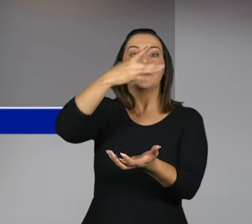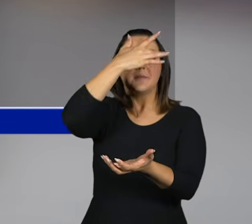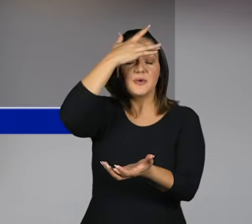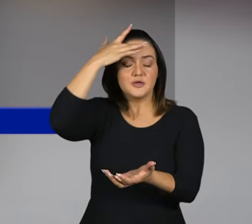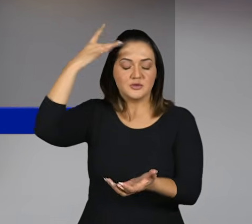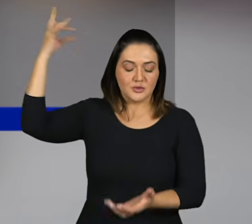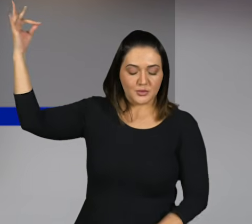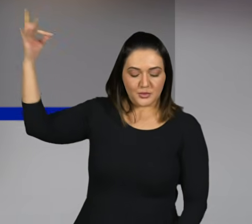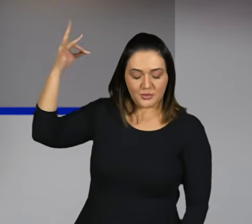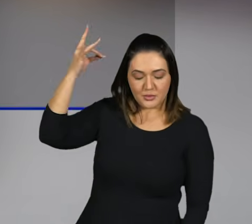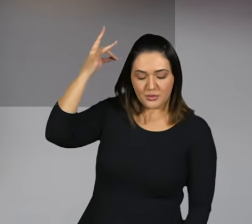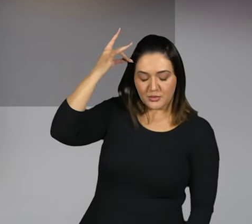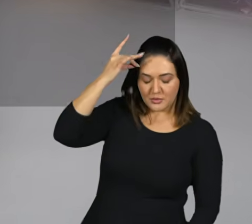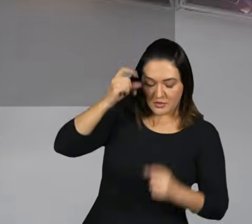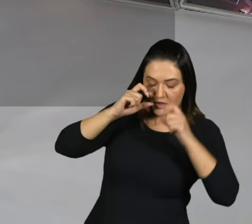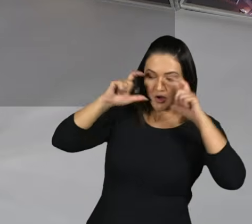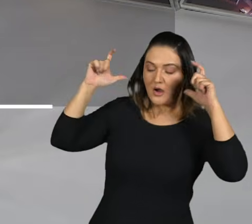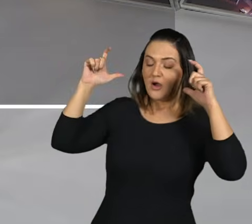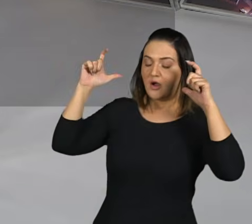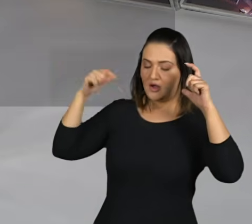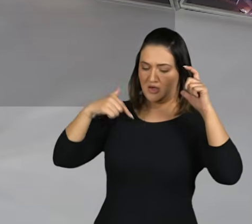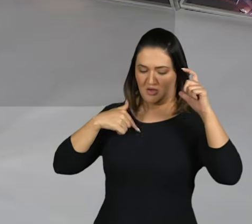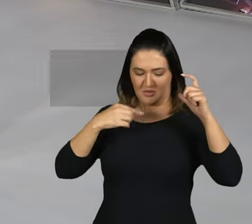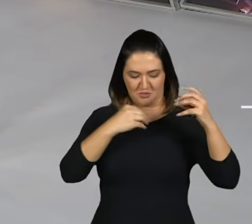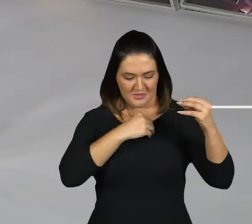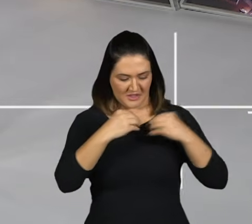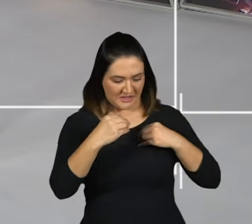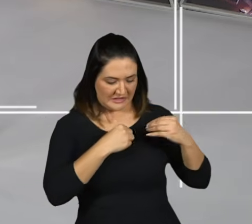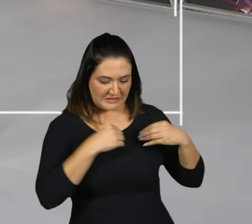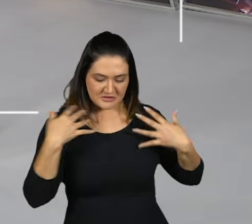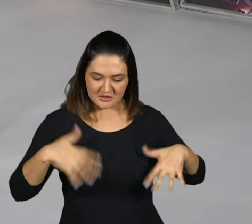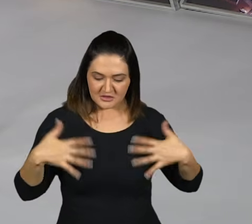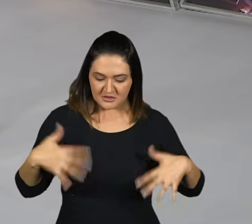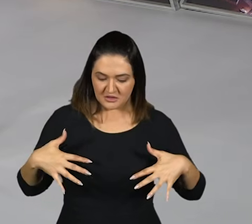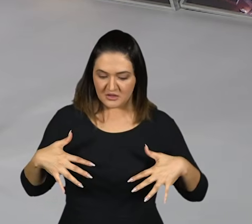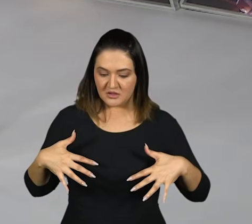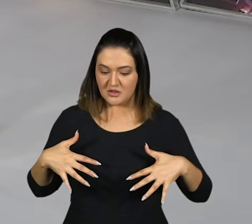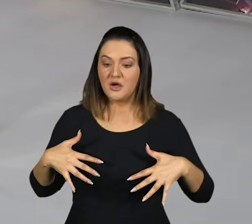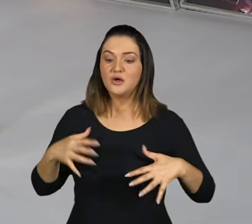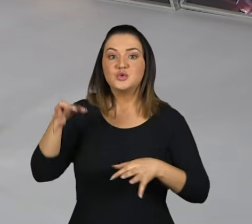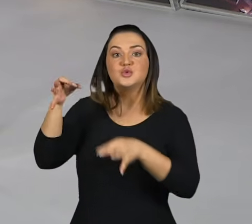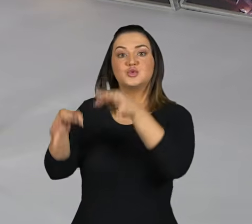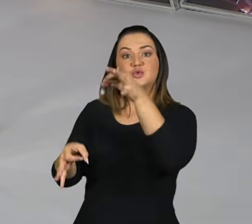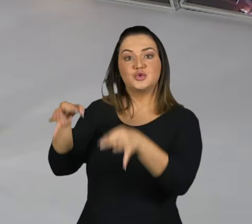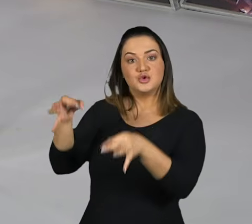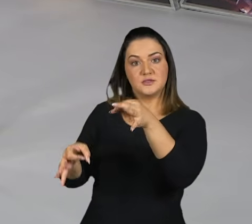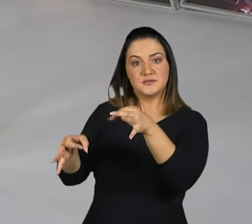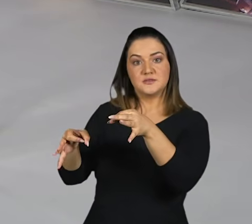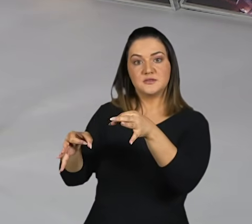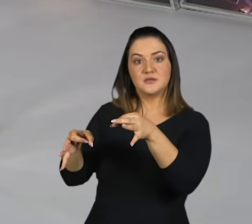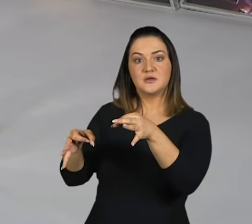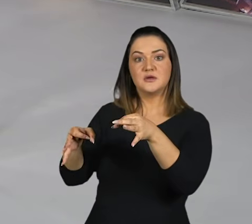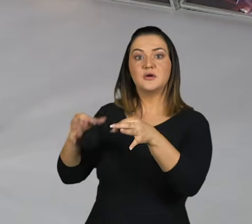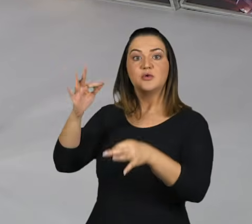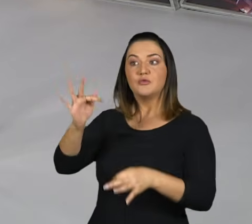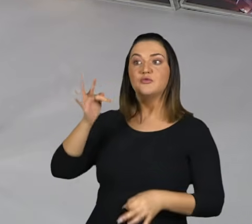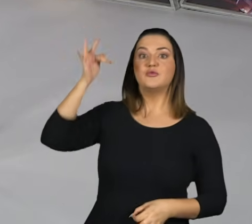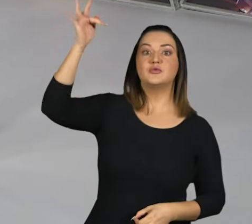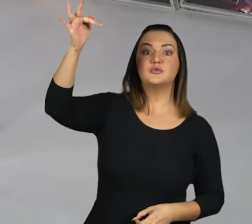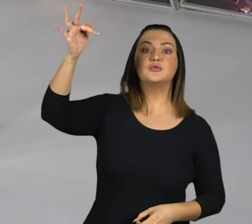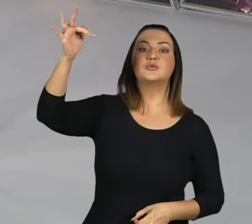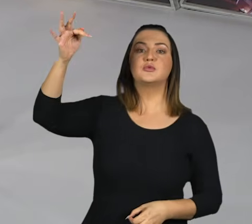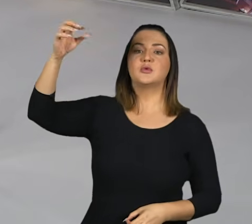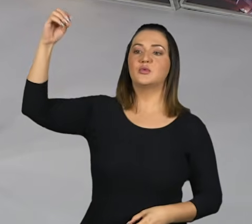da justiça e do juízo. Ouviu isso? Quando o Espírito Santo viesse, convenceria o